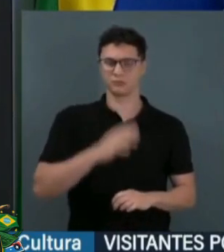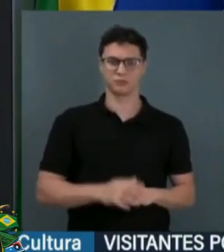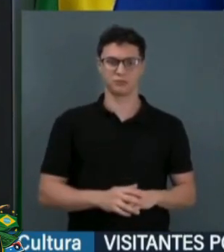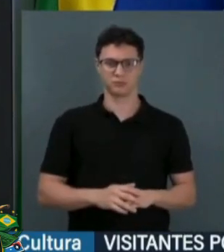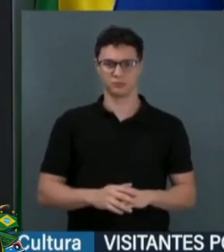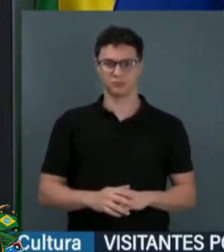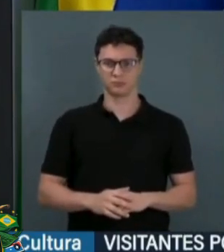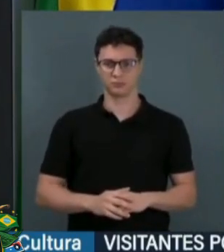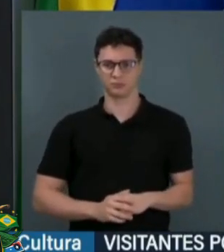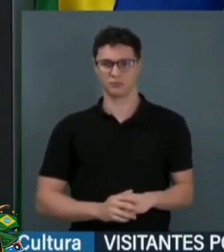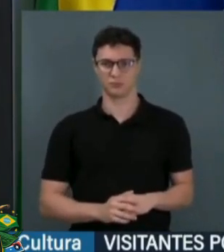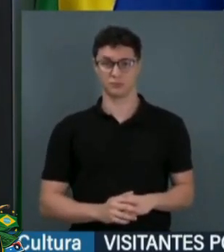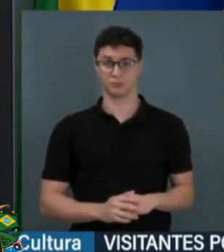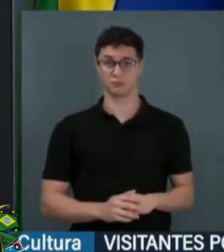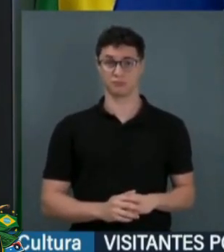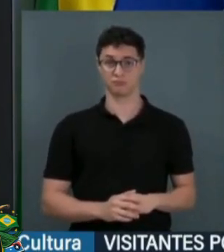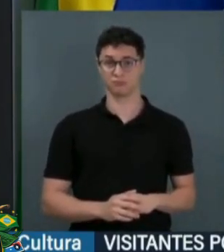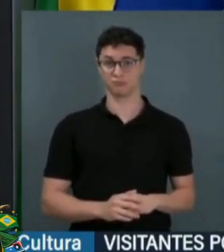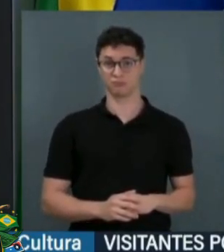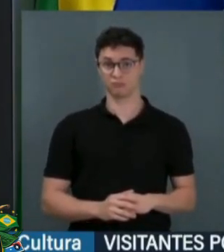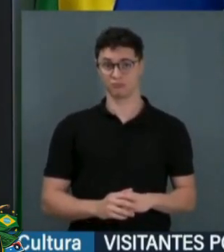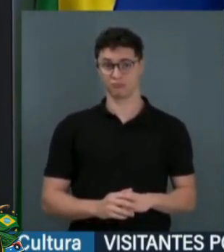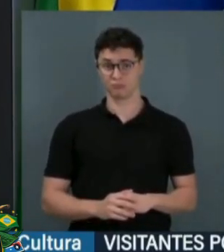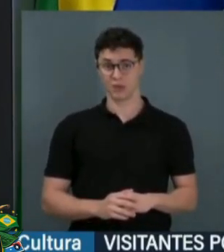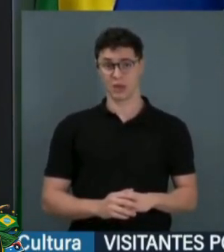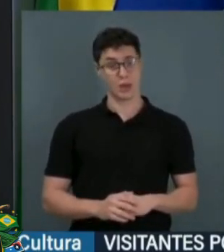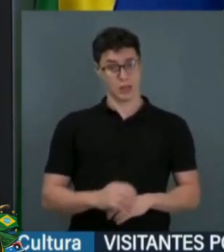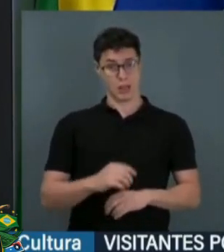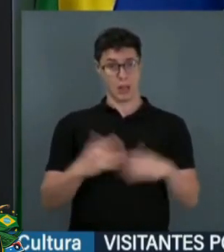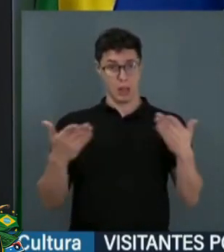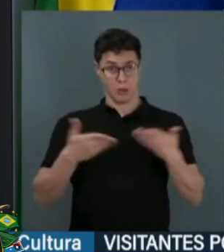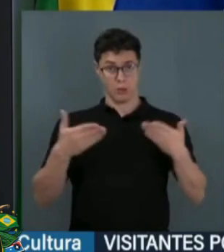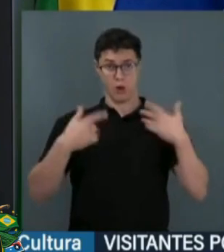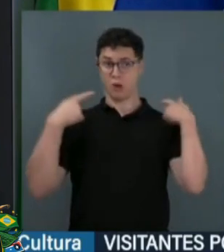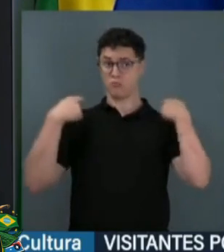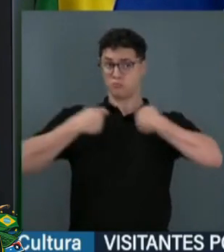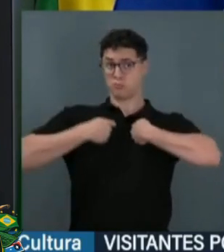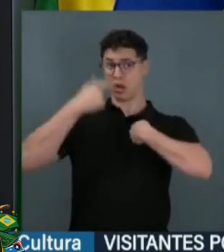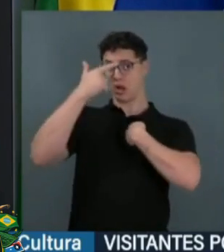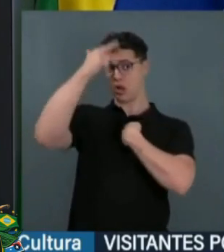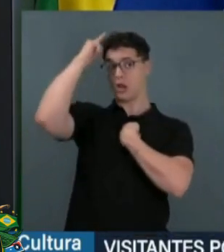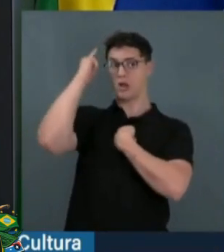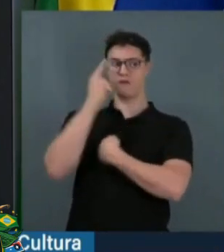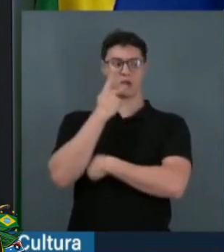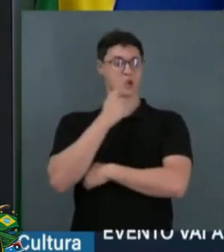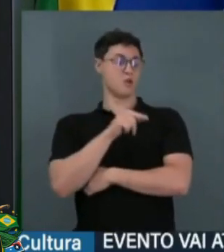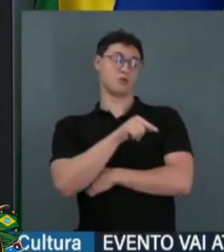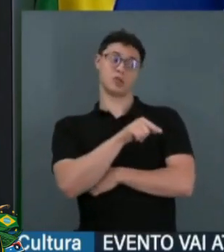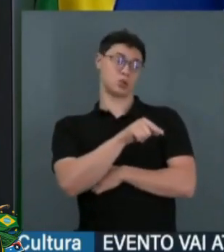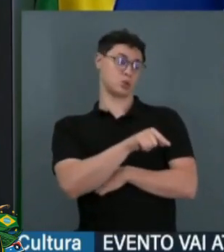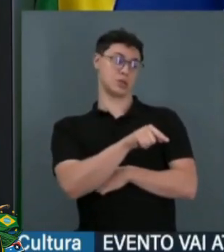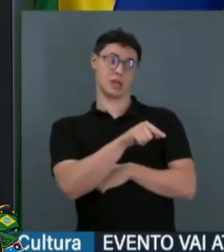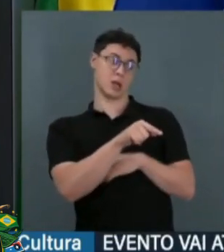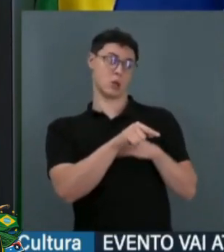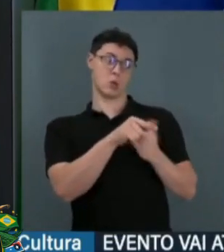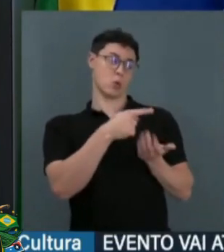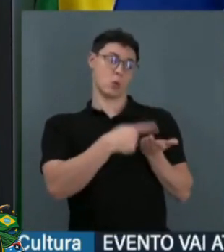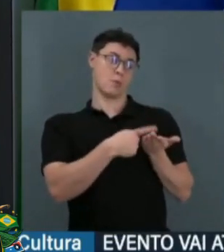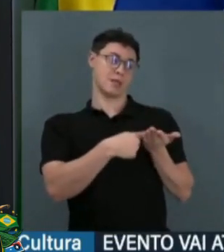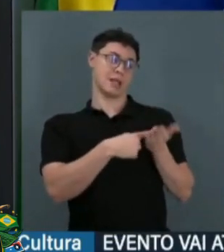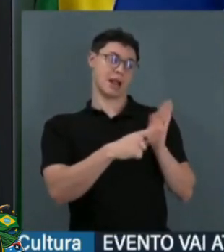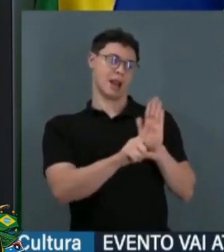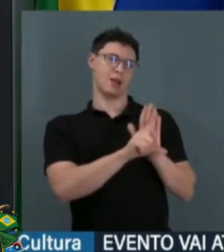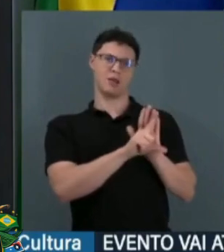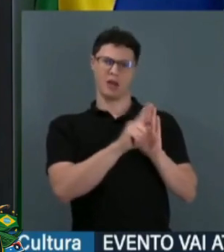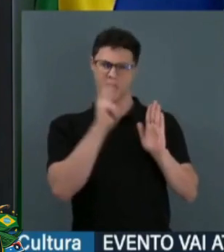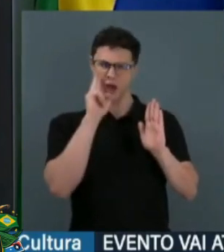E ainda tem a audácia de dizer, não está cumprindo a lei. Aí você vai na Constituição,